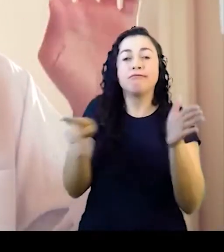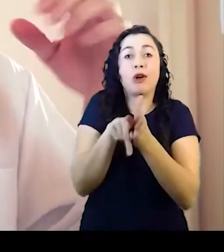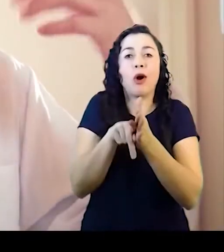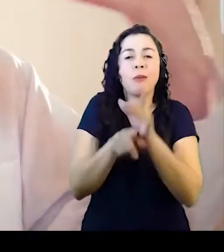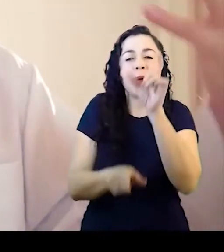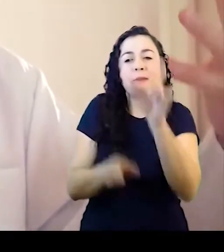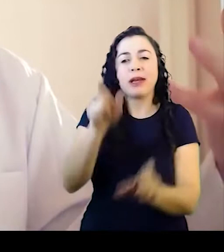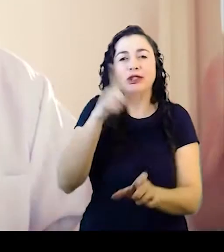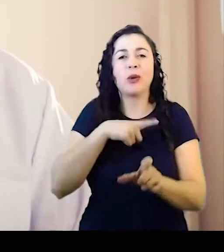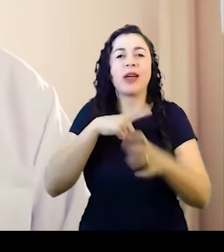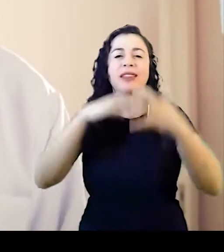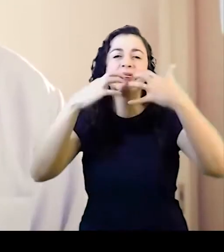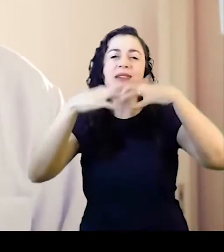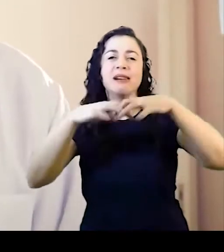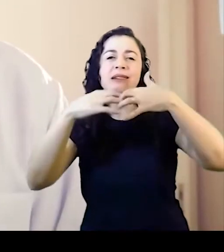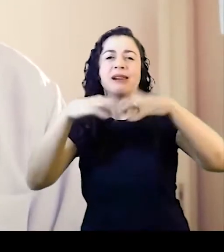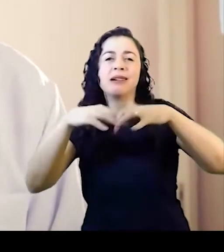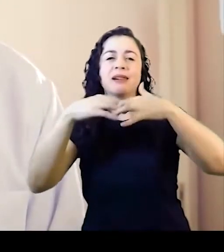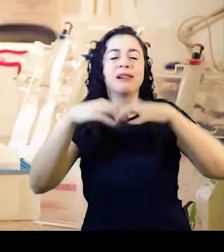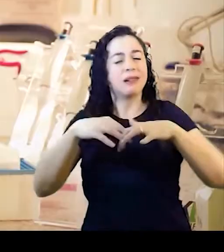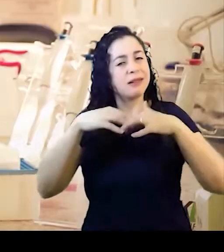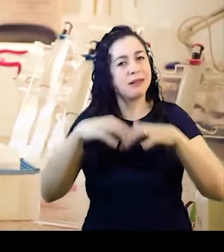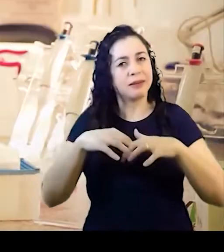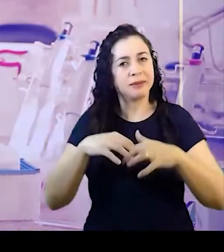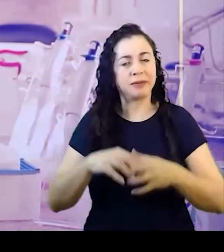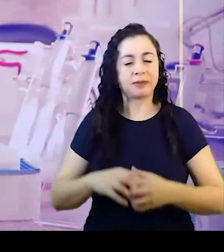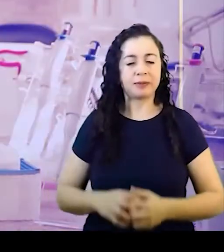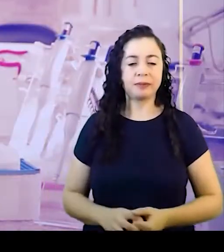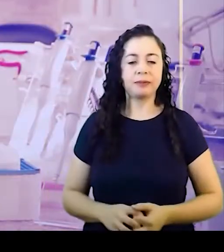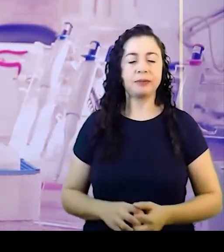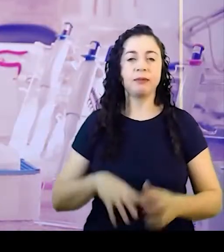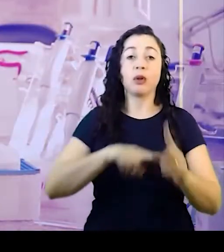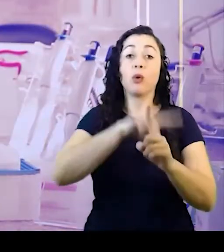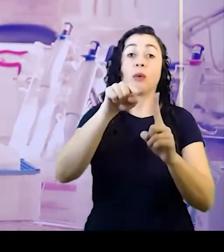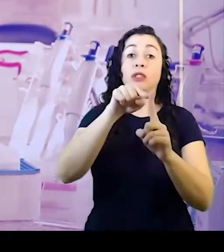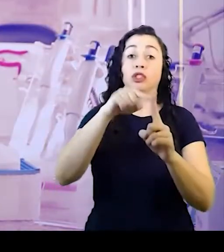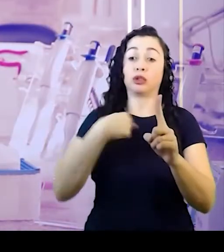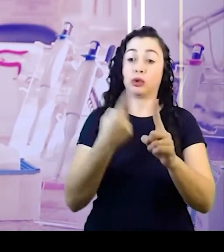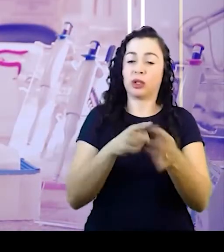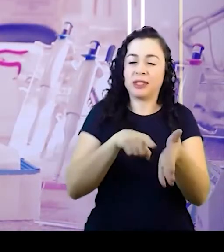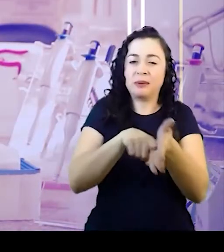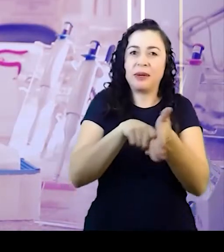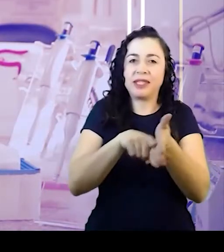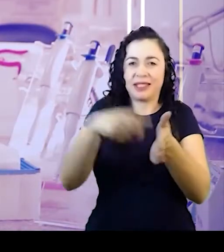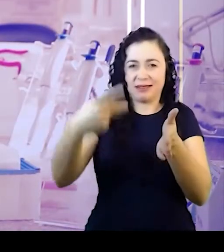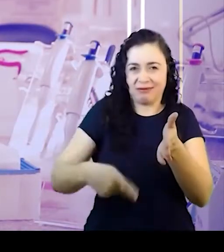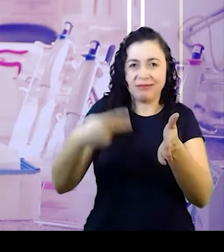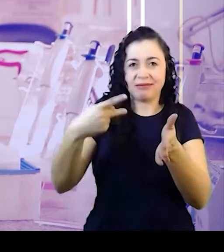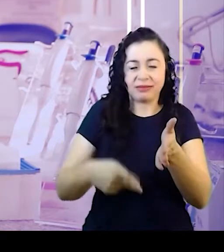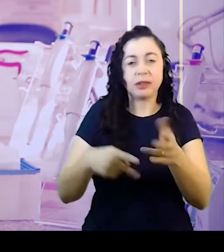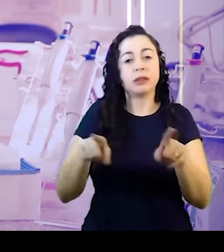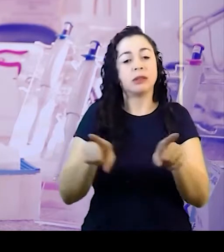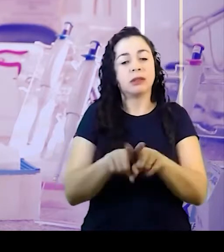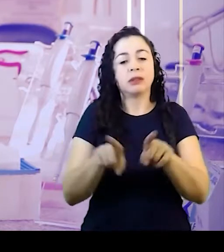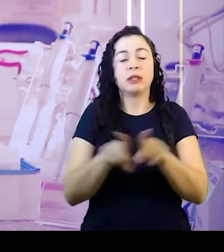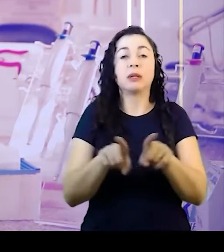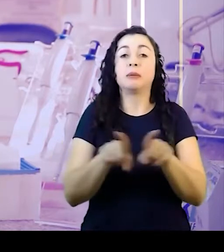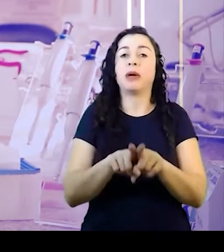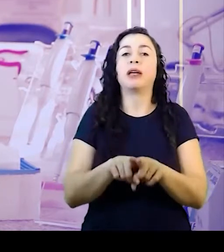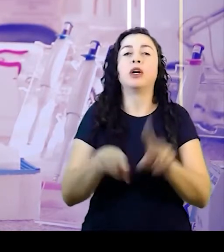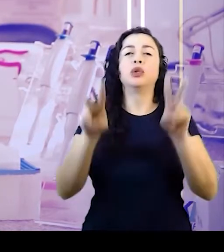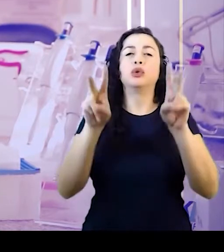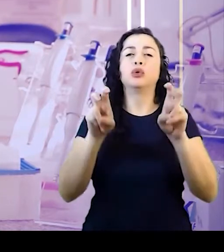que passem a desenvolver sintomas neurológicos. O objetivo da pesquisa que a gente tem em relação